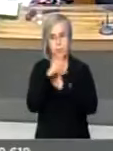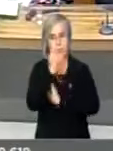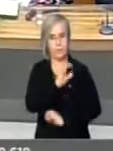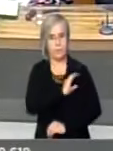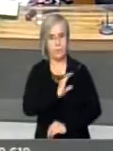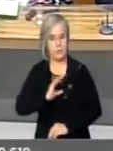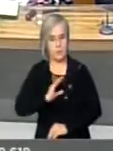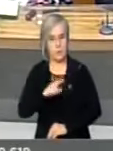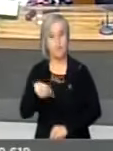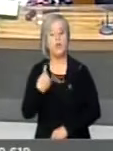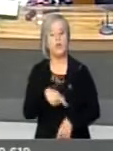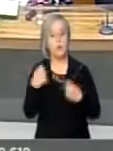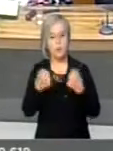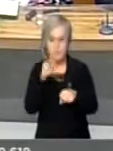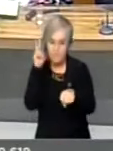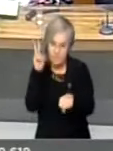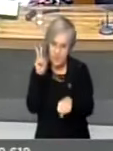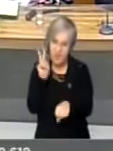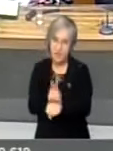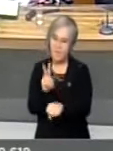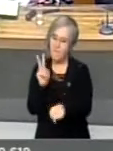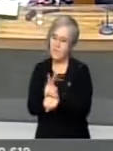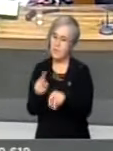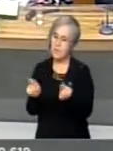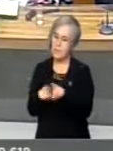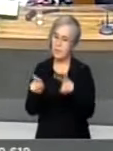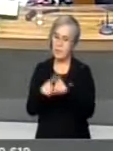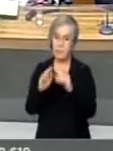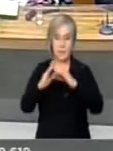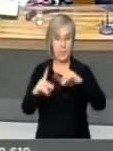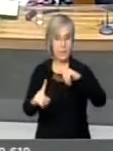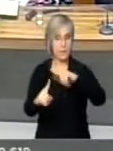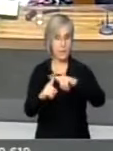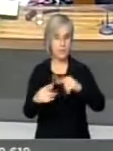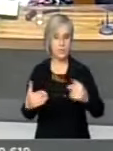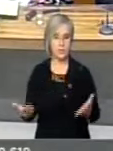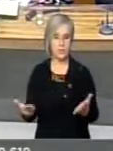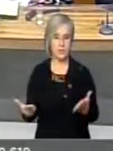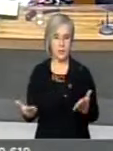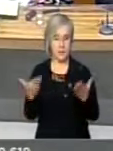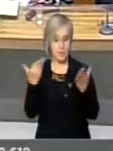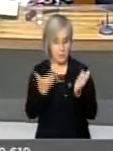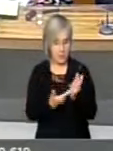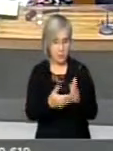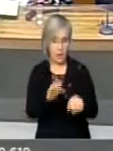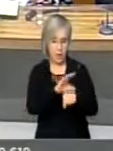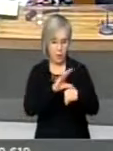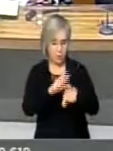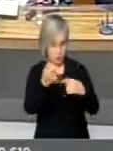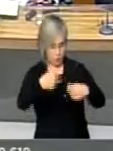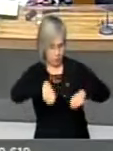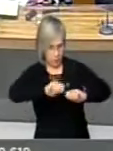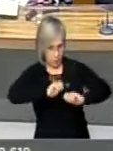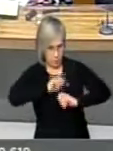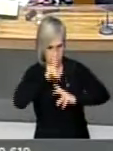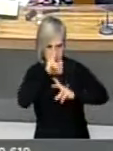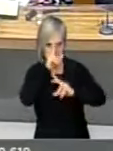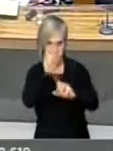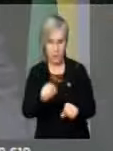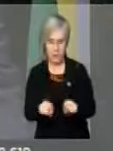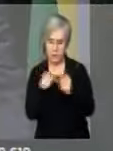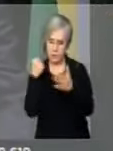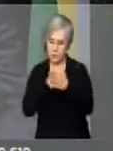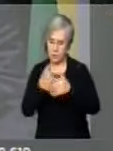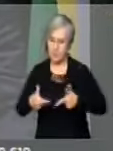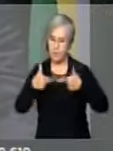Mas temos que, de fato, defender também a nossa igreja. Isso nos é facultado pela Constituição Federal. O fato